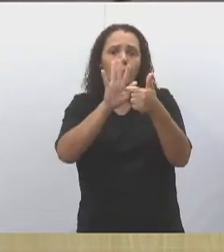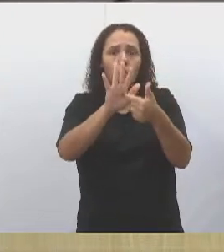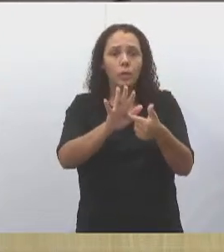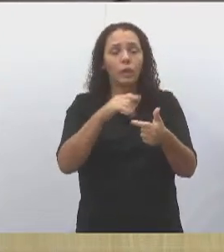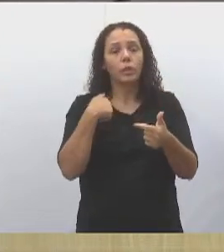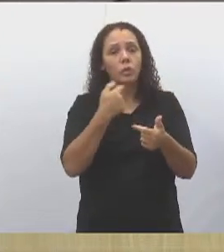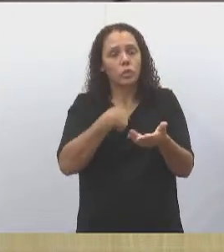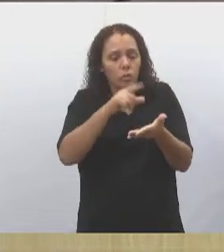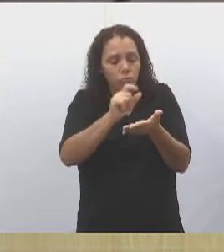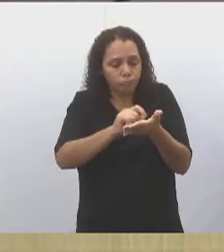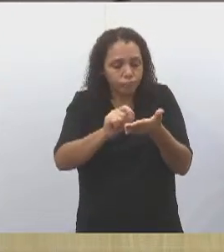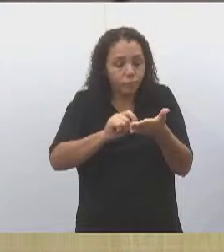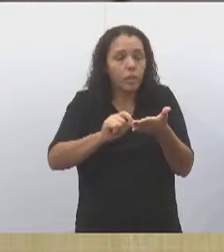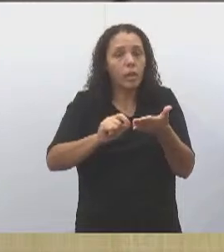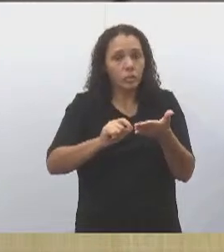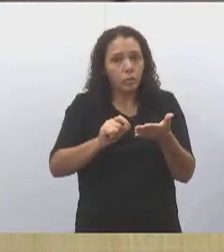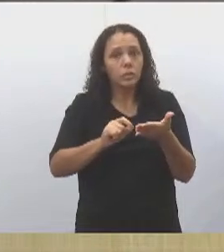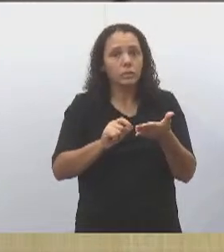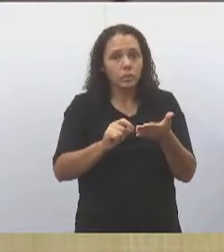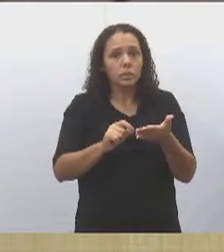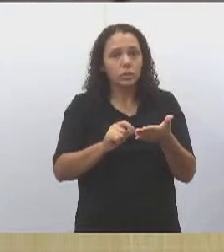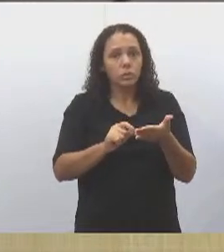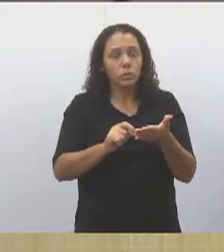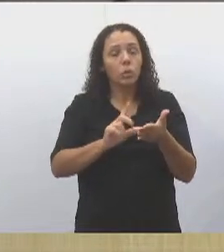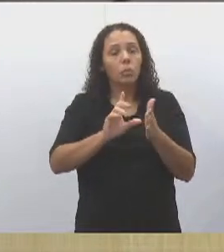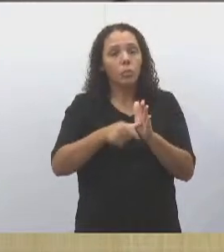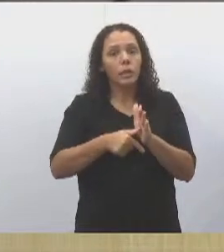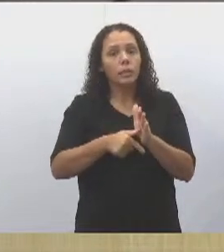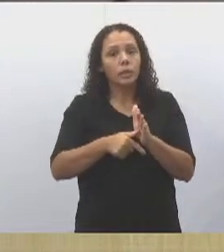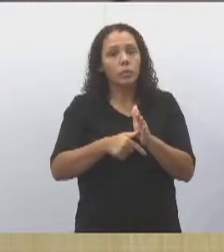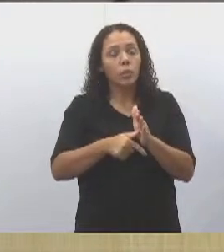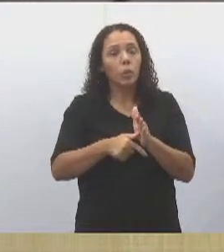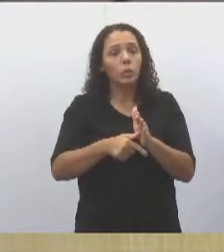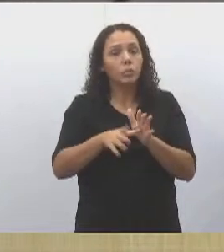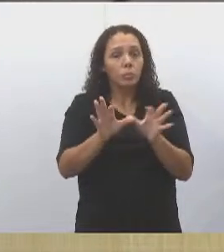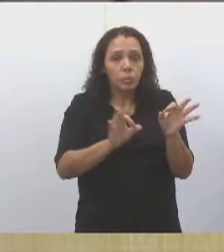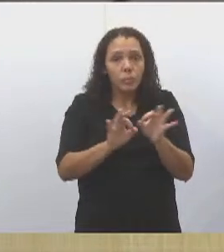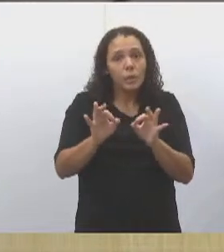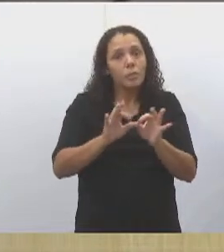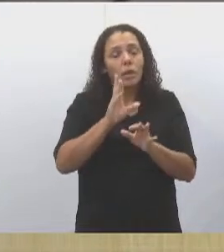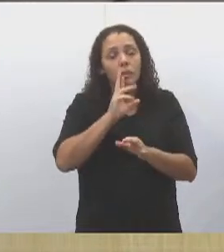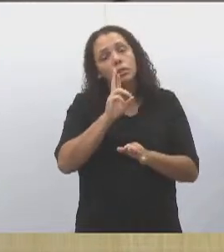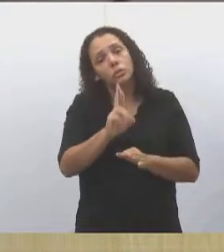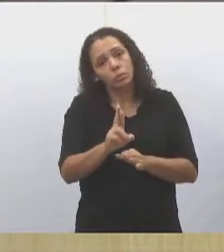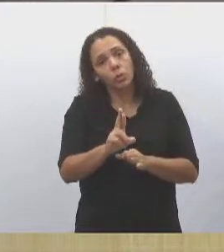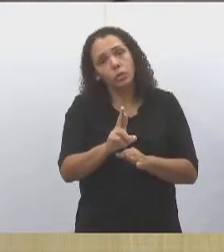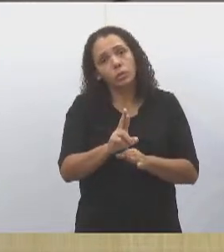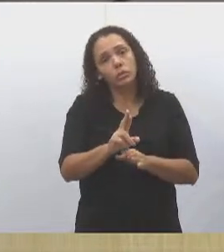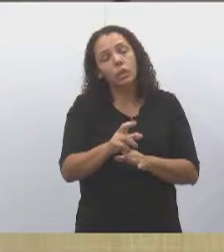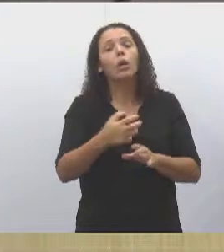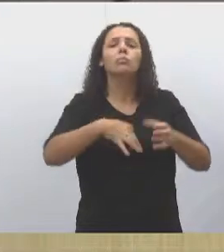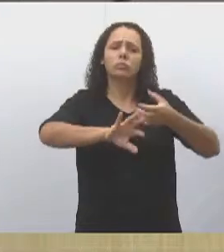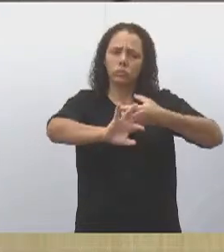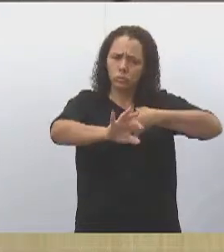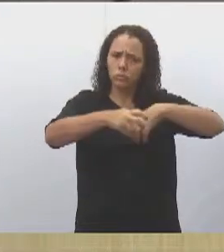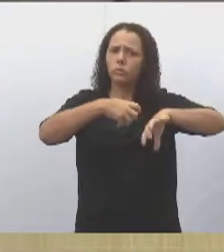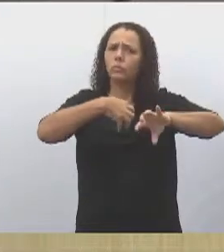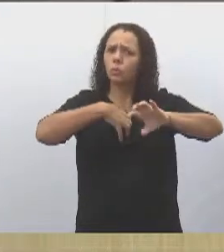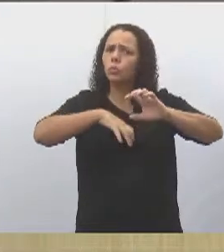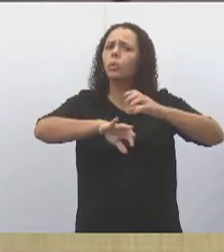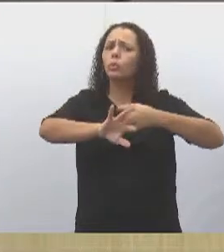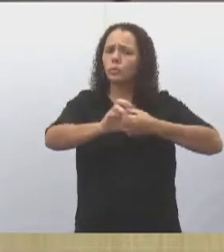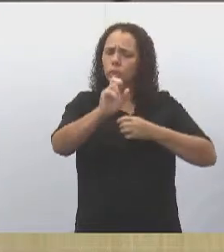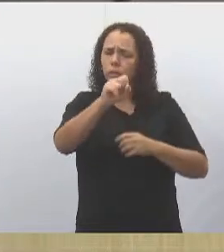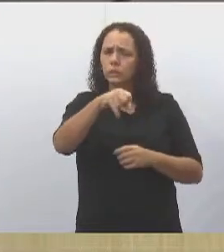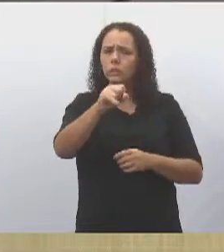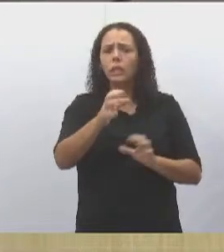colocando justamente para isso, para a gente ouvir e dizer para vocês que nós estamos, com certeza, solidários a vocês, a luta de vocês, para que a